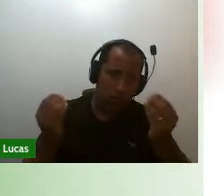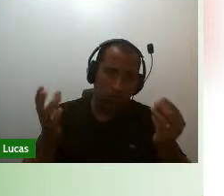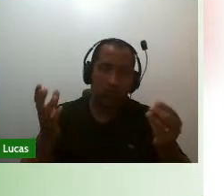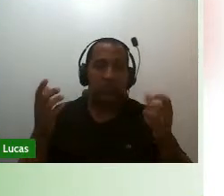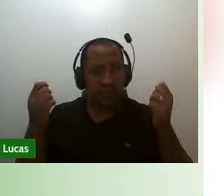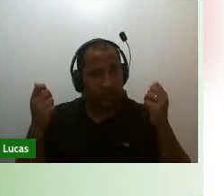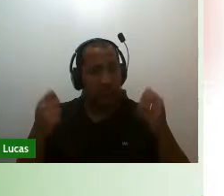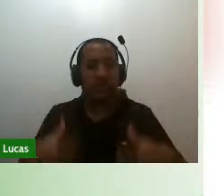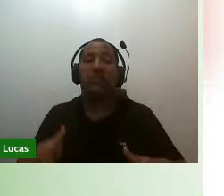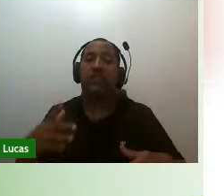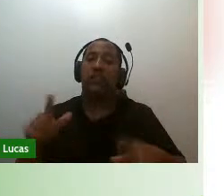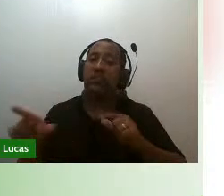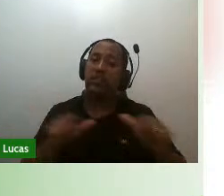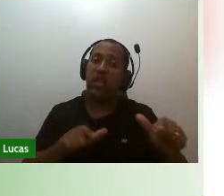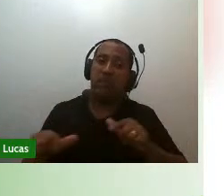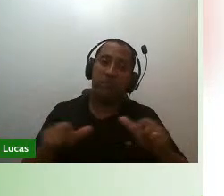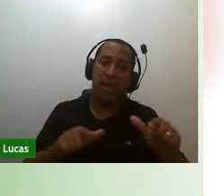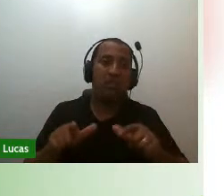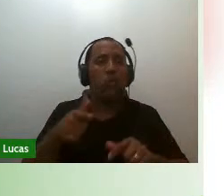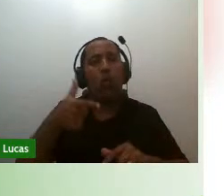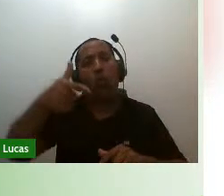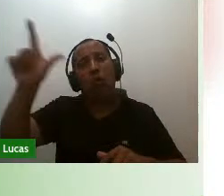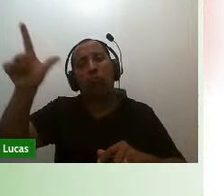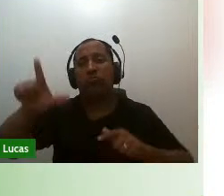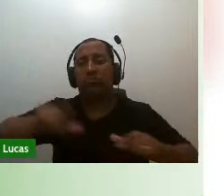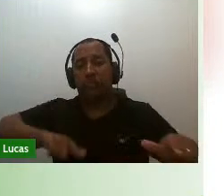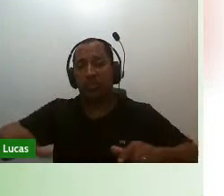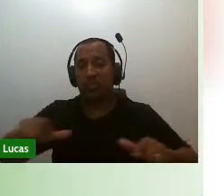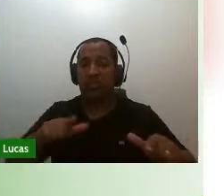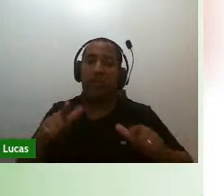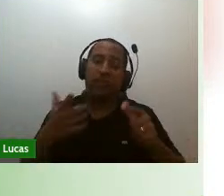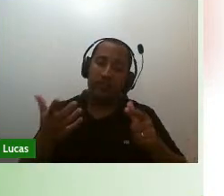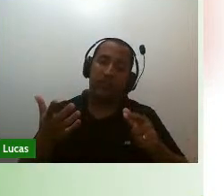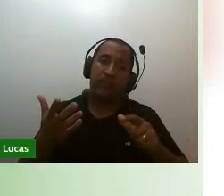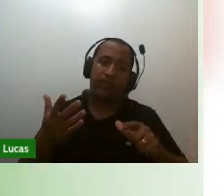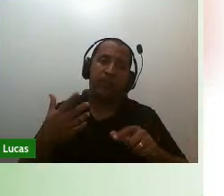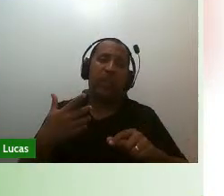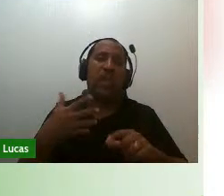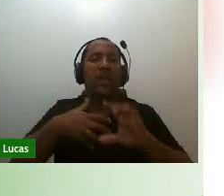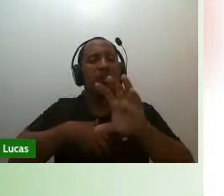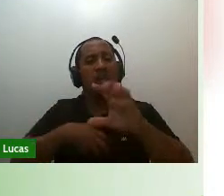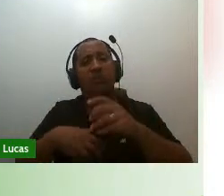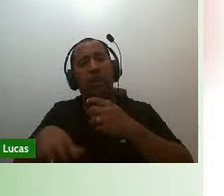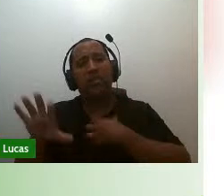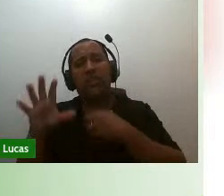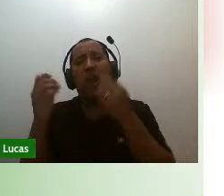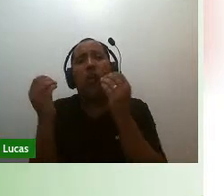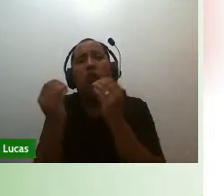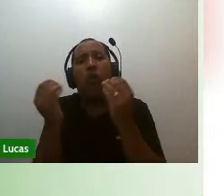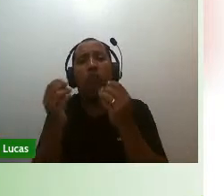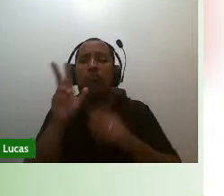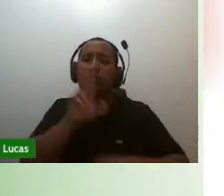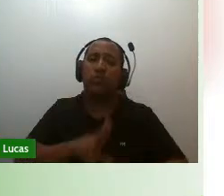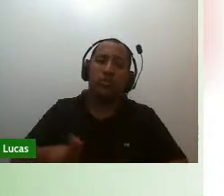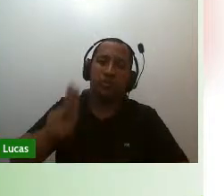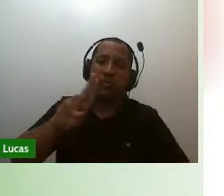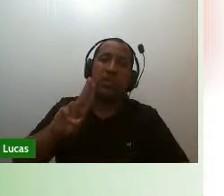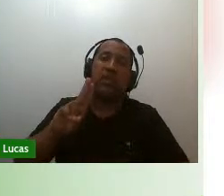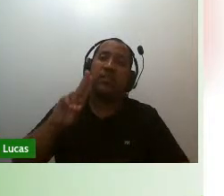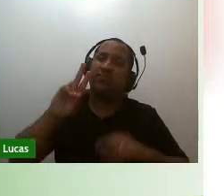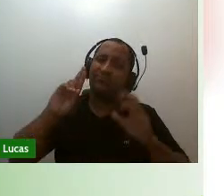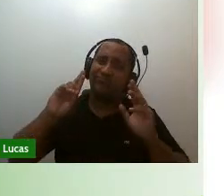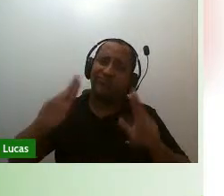trabalho e de outros trabalhos também, e que na prática, como a empatia ela pode ser utilizada, né, para gerar impactos de